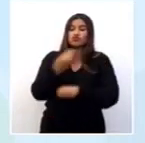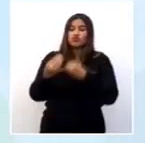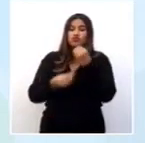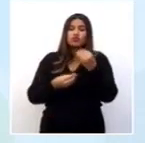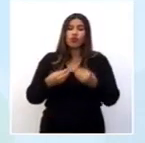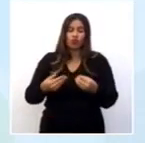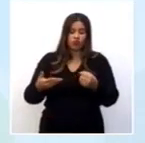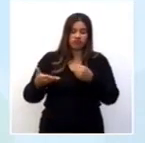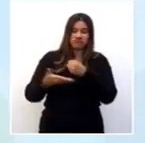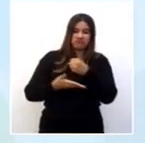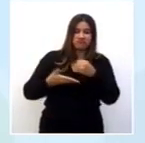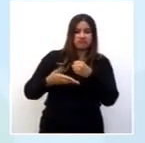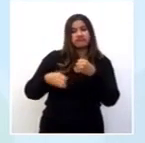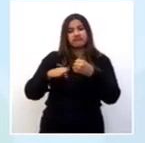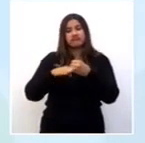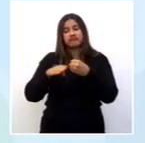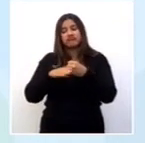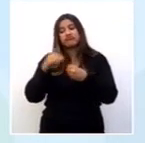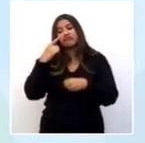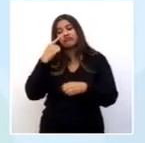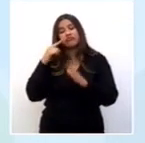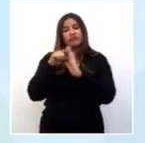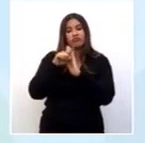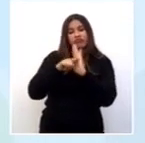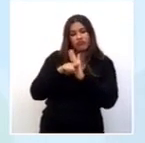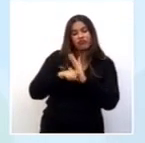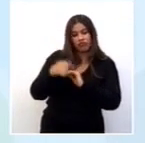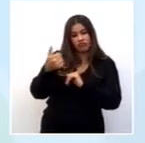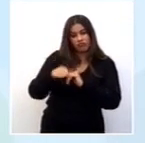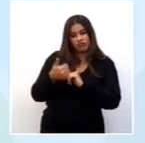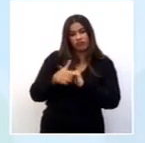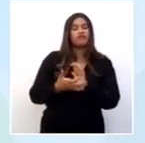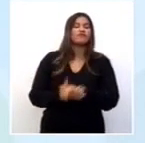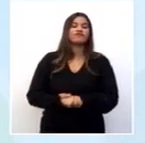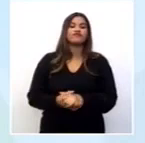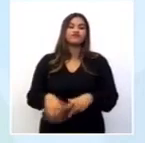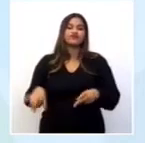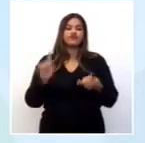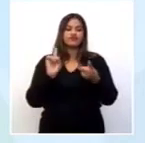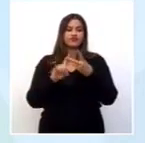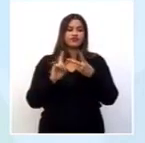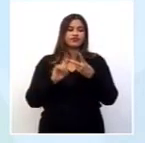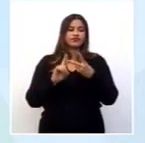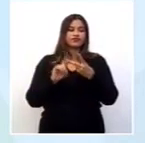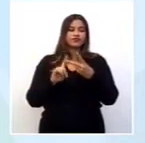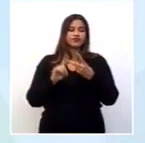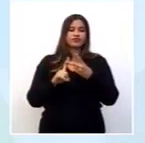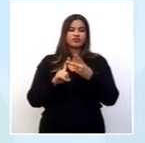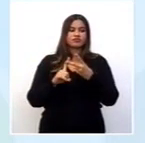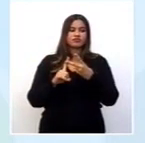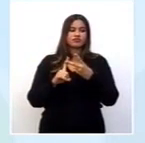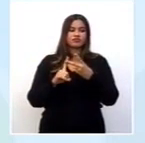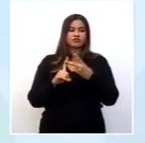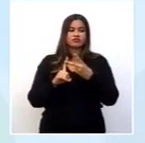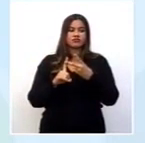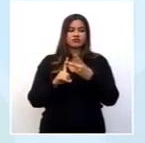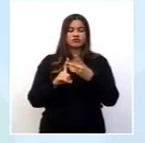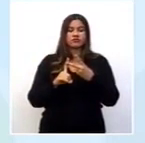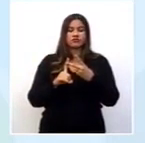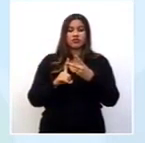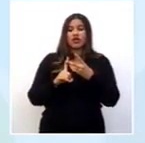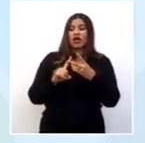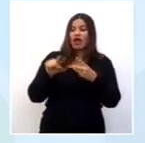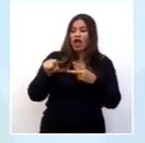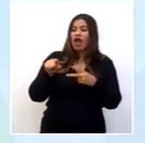etapa diagnóstica. O segundo ponto que interfere na avaliação é comparar essa